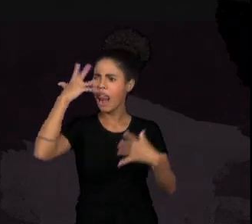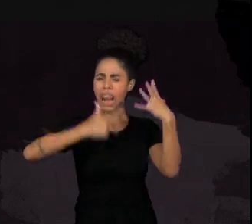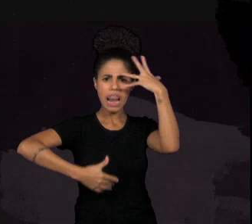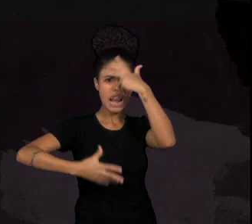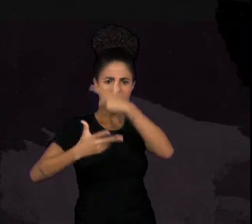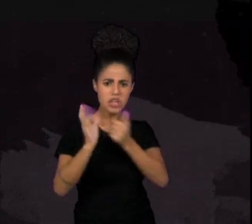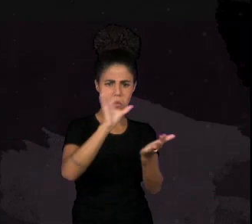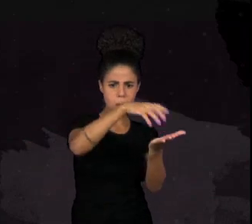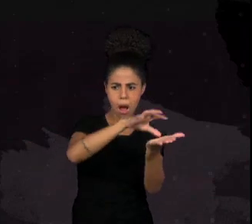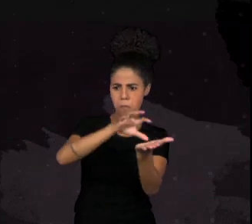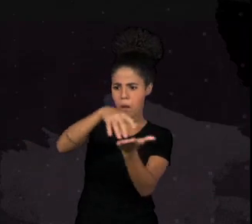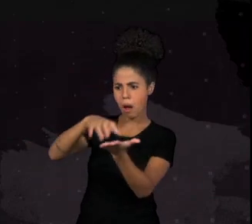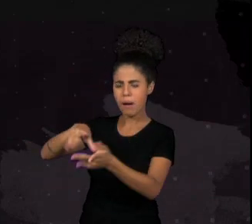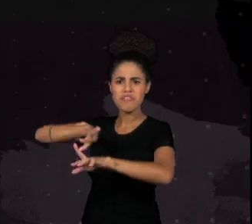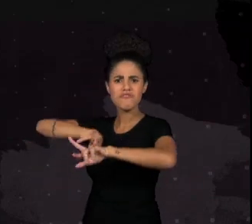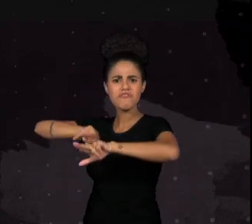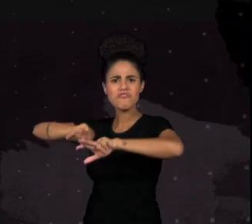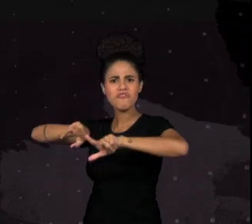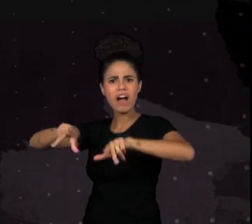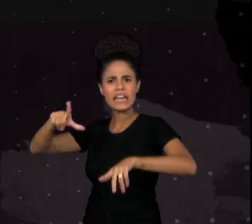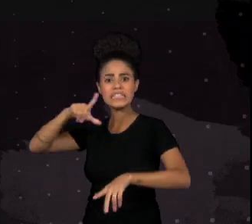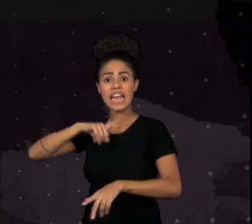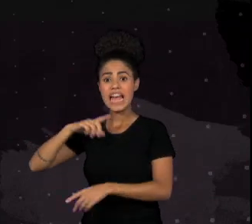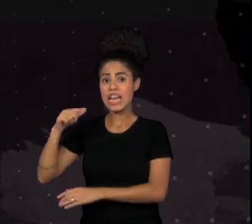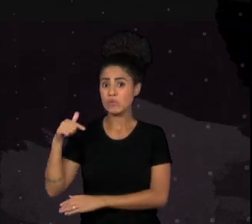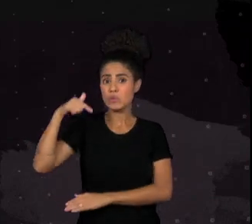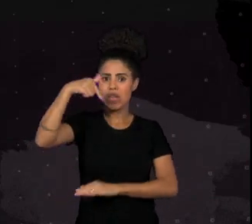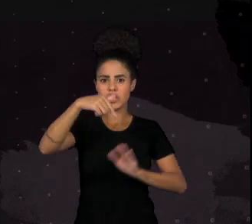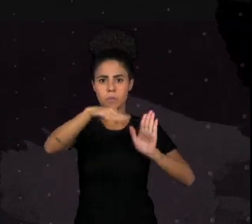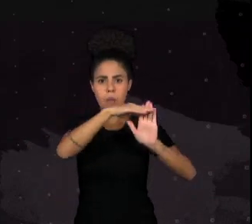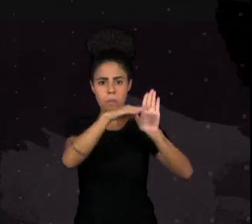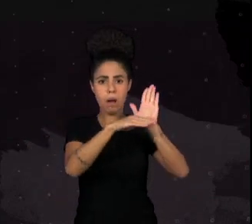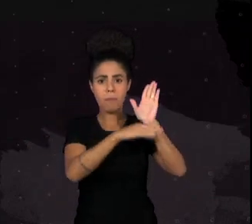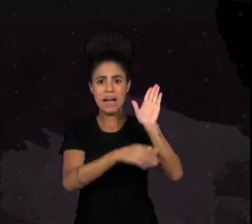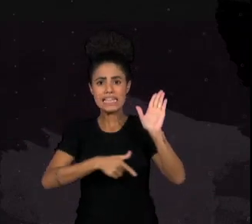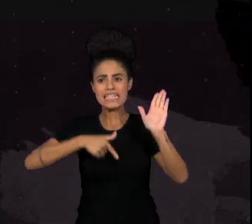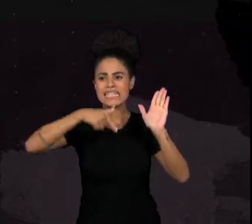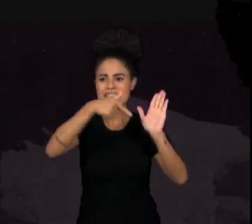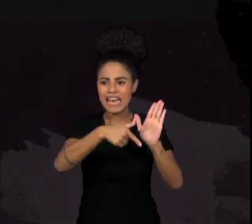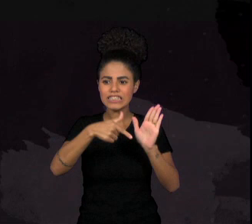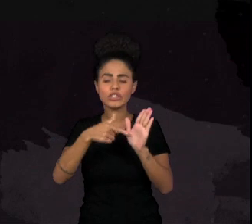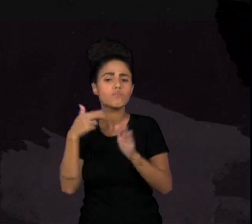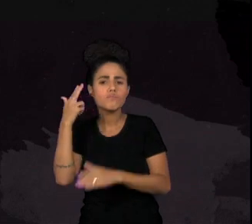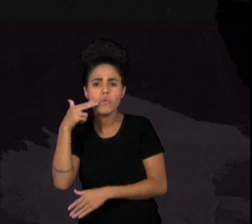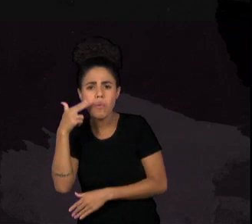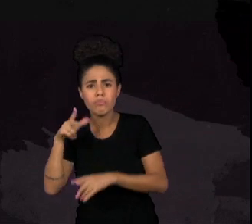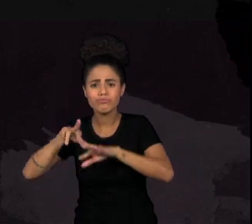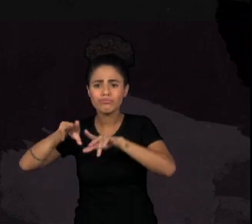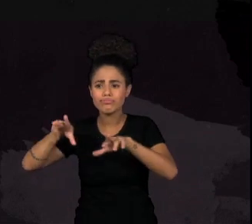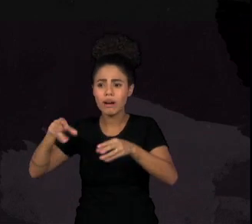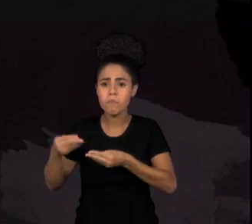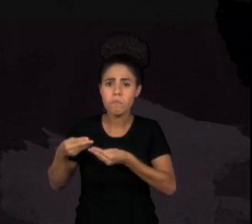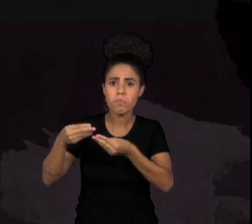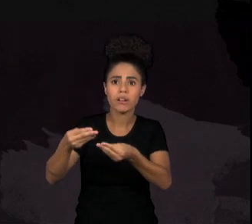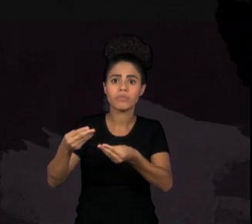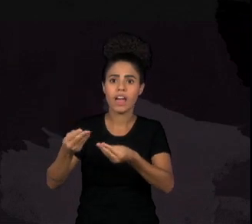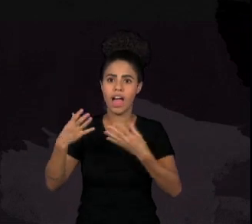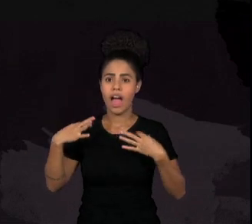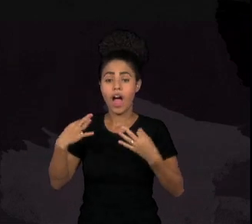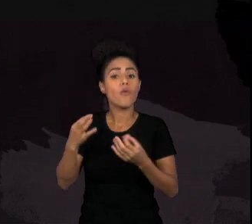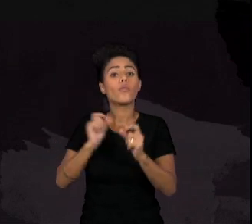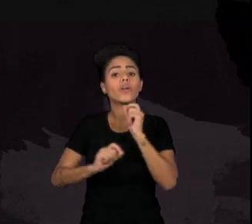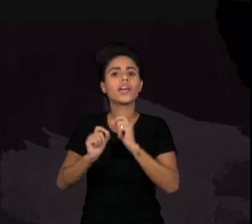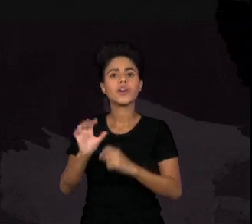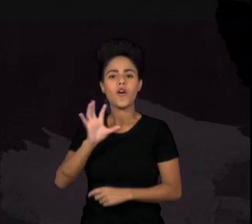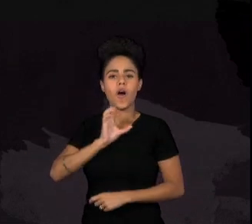vários patrimônios Unesco, é o 7º maior produtor de vinho do mundo. Foi lá que surgiu a minha combinação